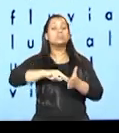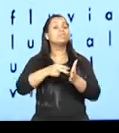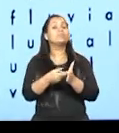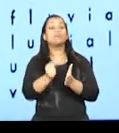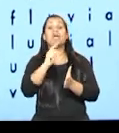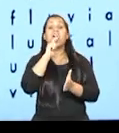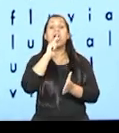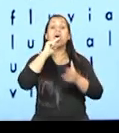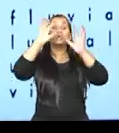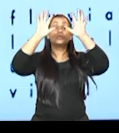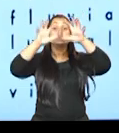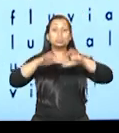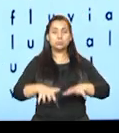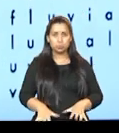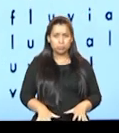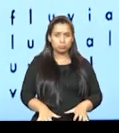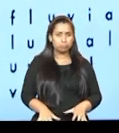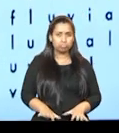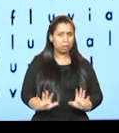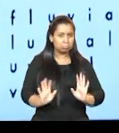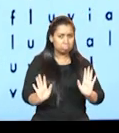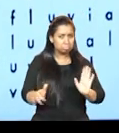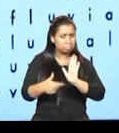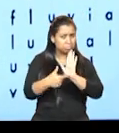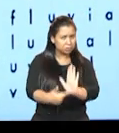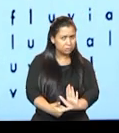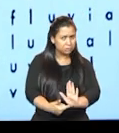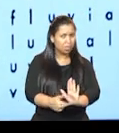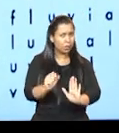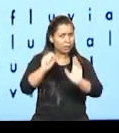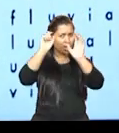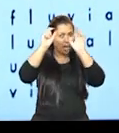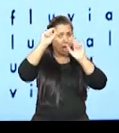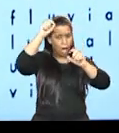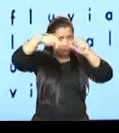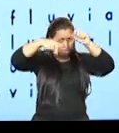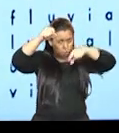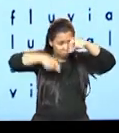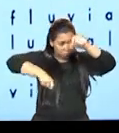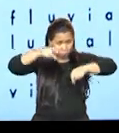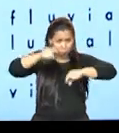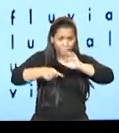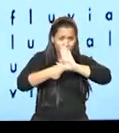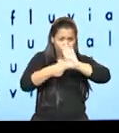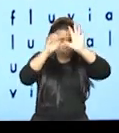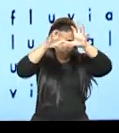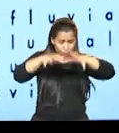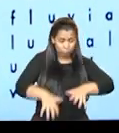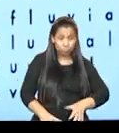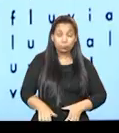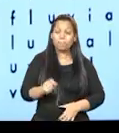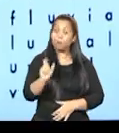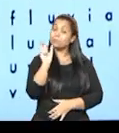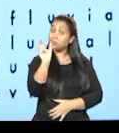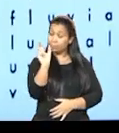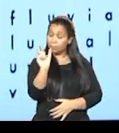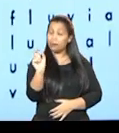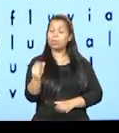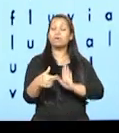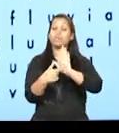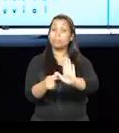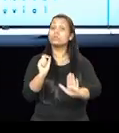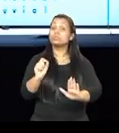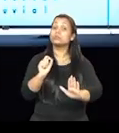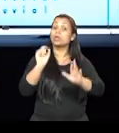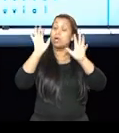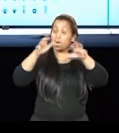Então, mesmo sem apresentar o formato explícito da chuva, aqui essa palavra representa a